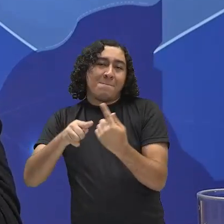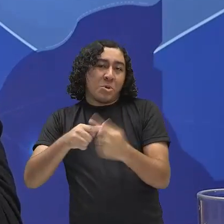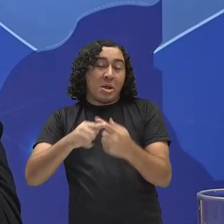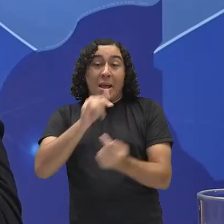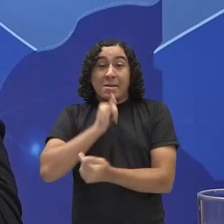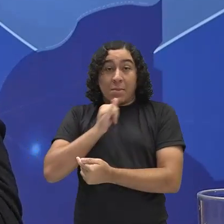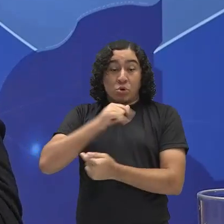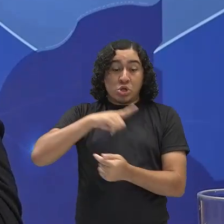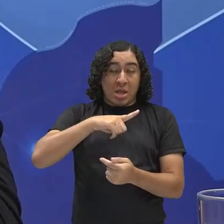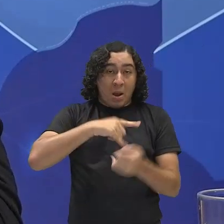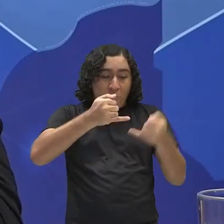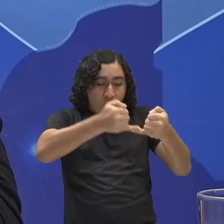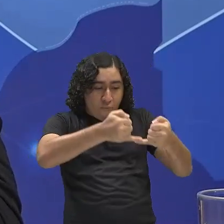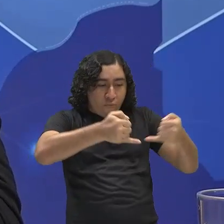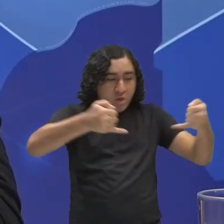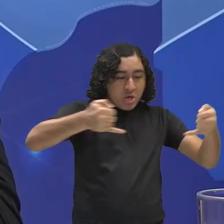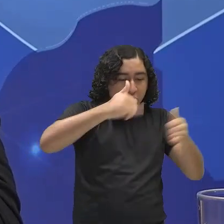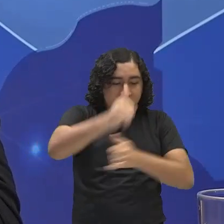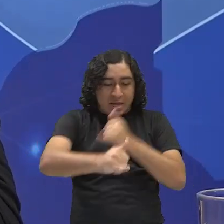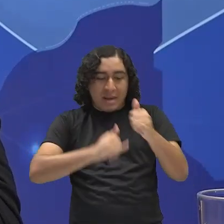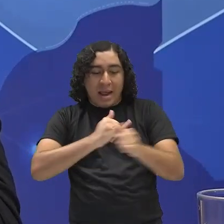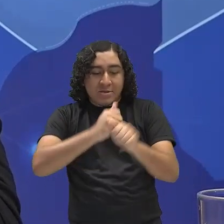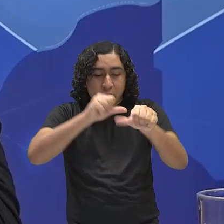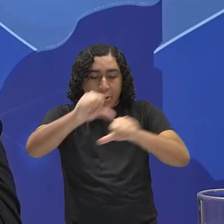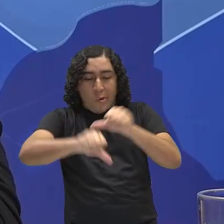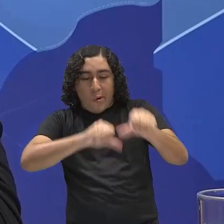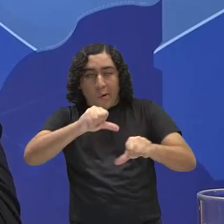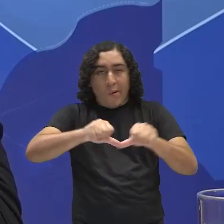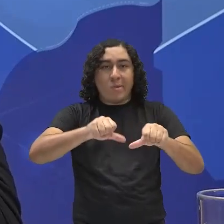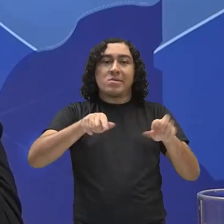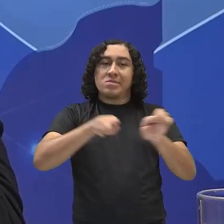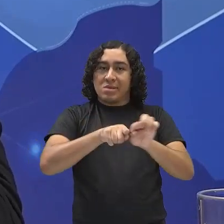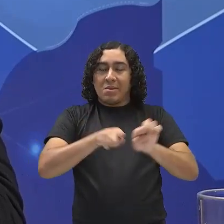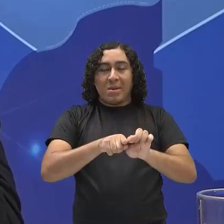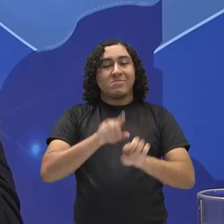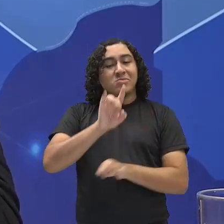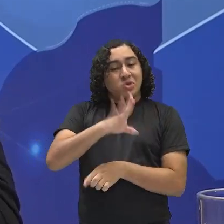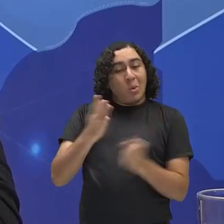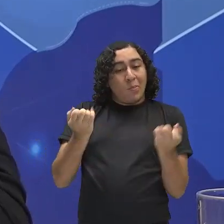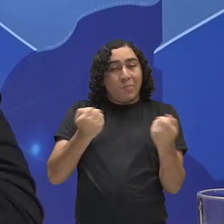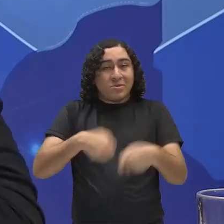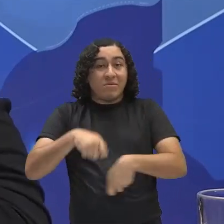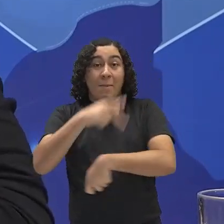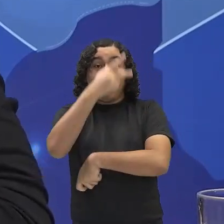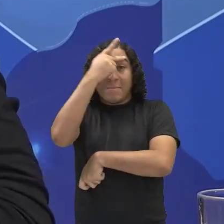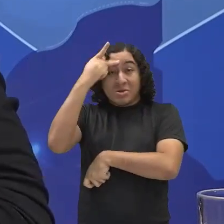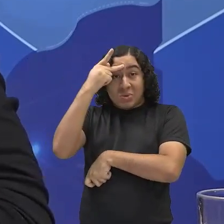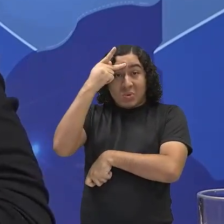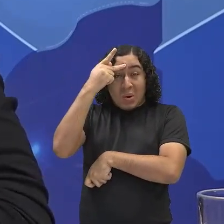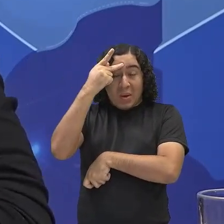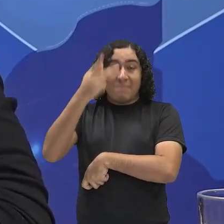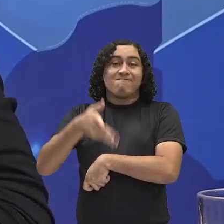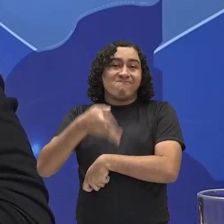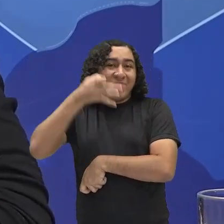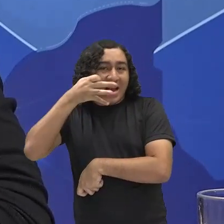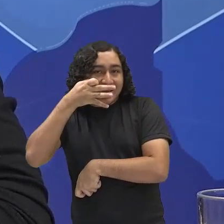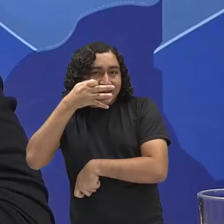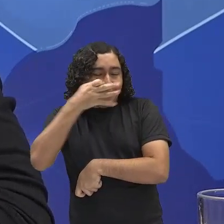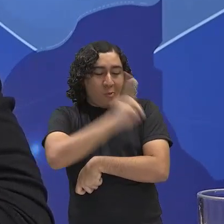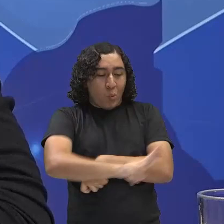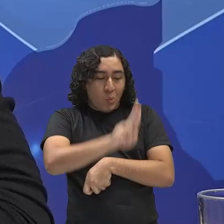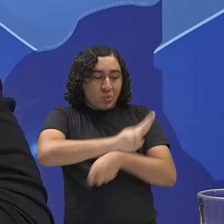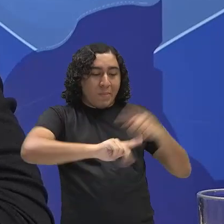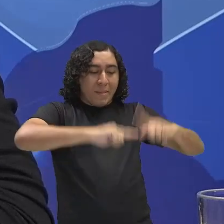cabo de rede, trocar um cabo de vídeo, fazer verificações que só podem ser feitas por realmente quem está ali no local, certo? Então, nessa fase